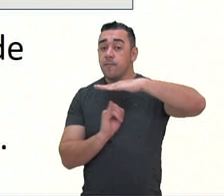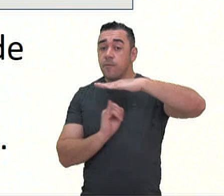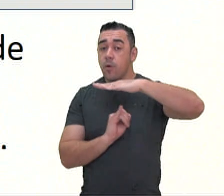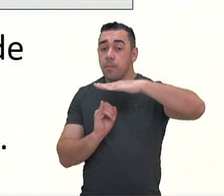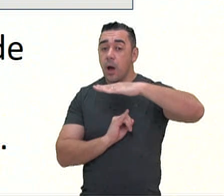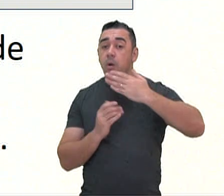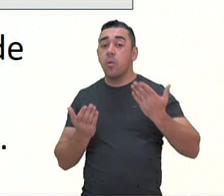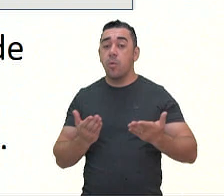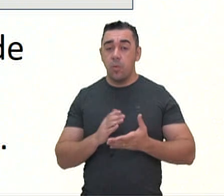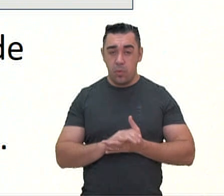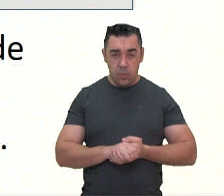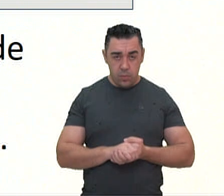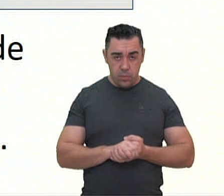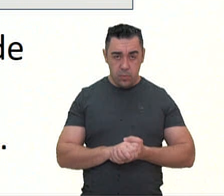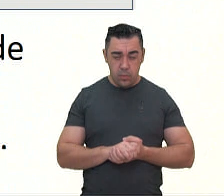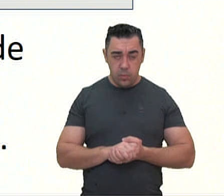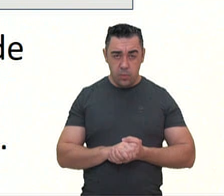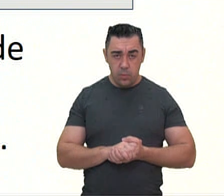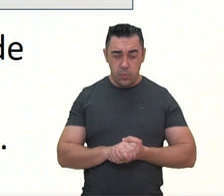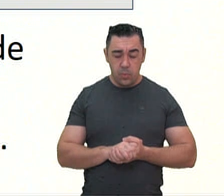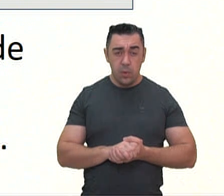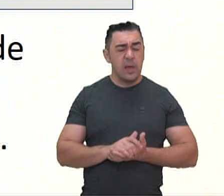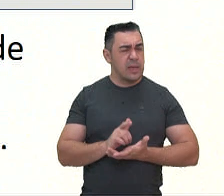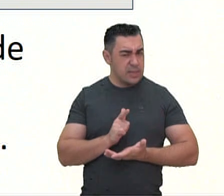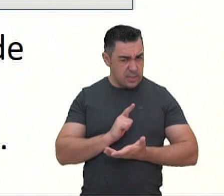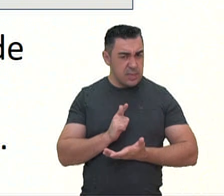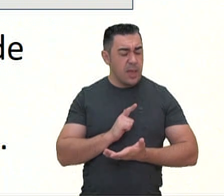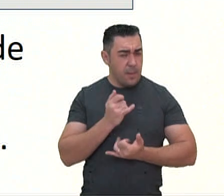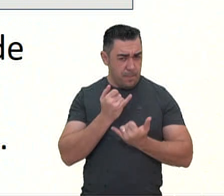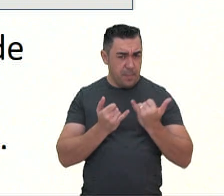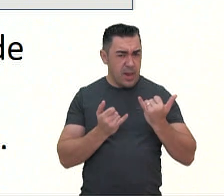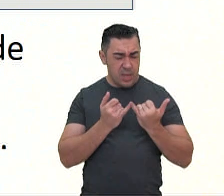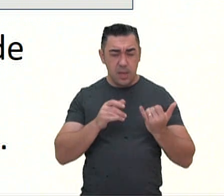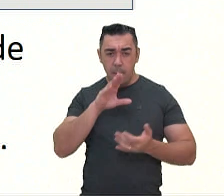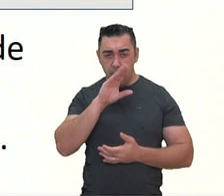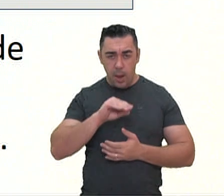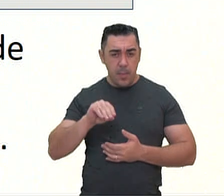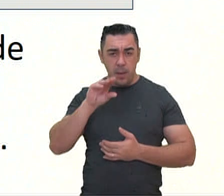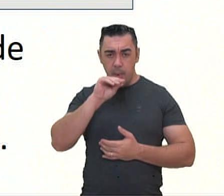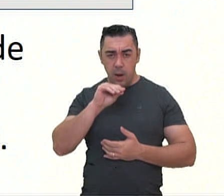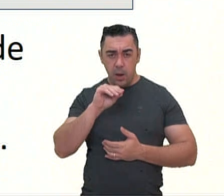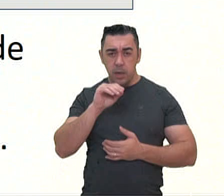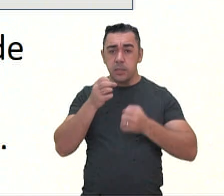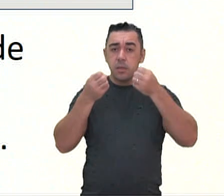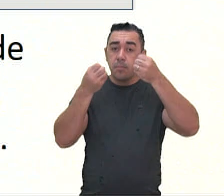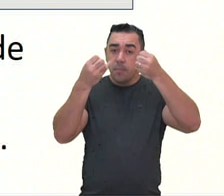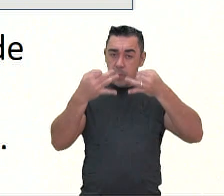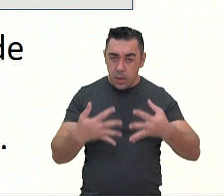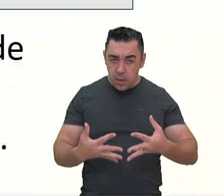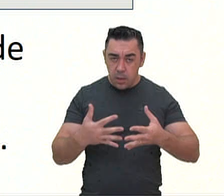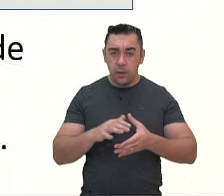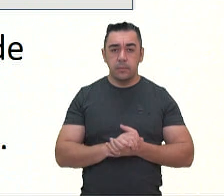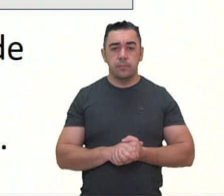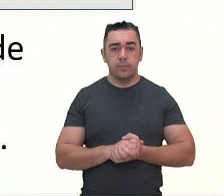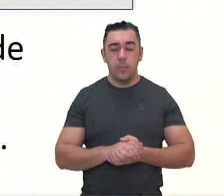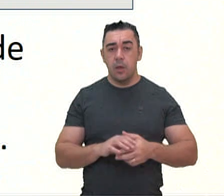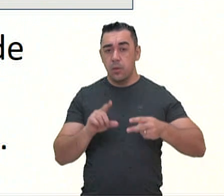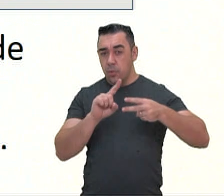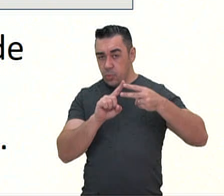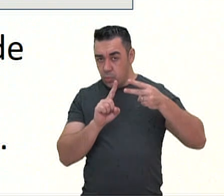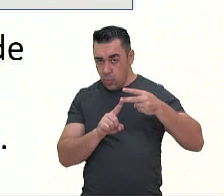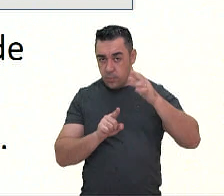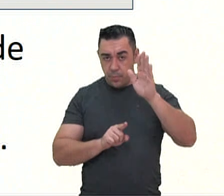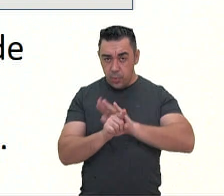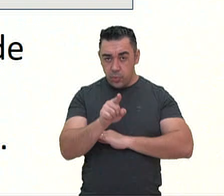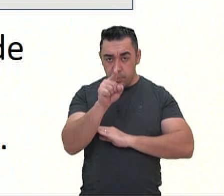Informalidade. Elas se aproximam da oralidade? Justifique. 2 questõezinhas para